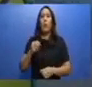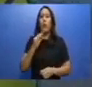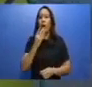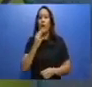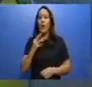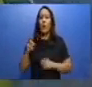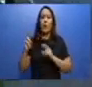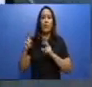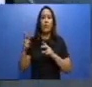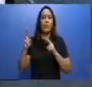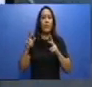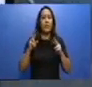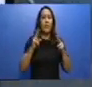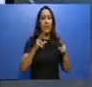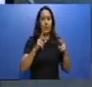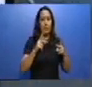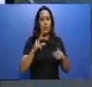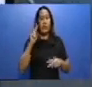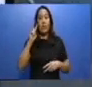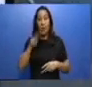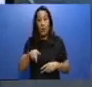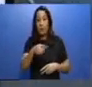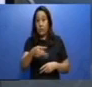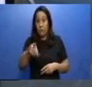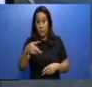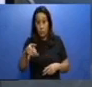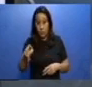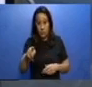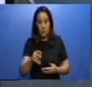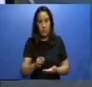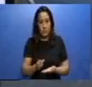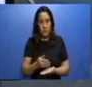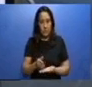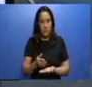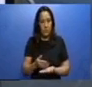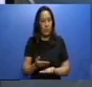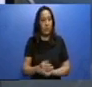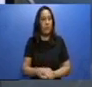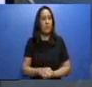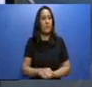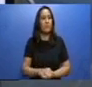tô vendo aqui. Então, aqui, olha, vermelho, azul,